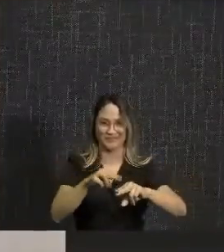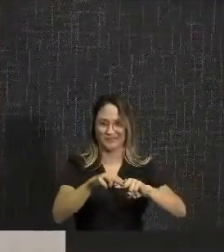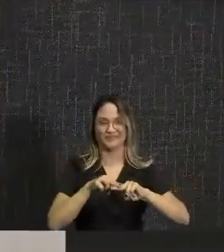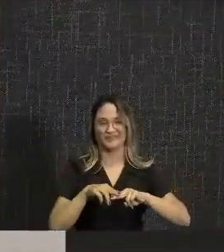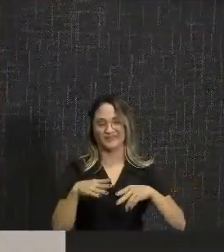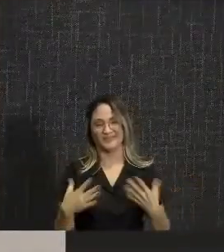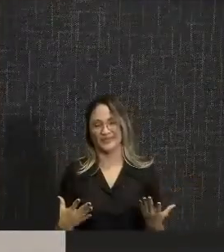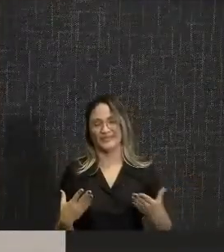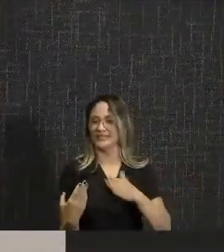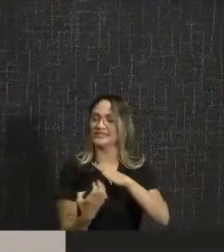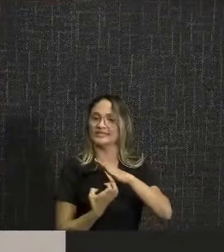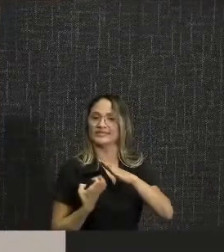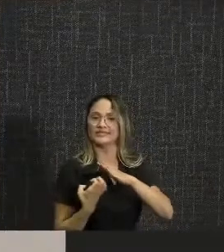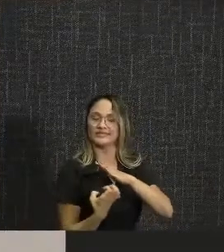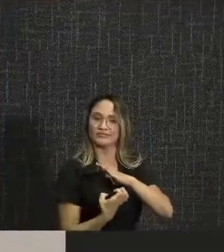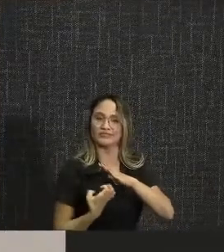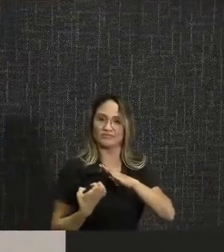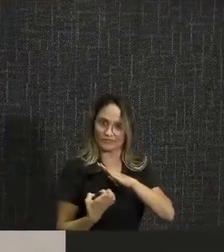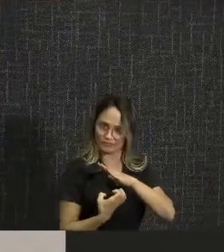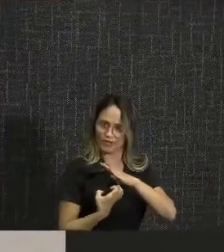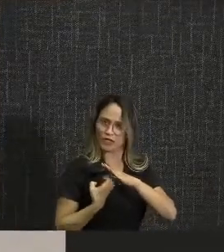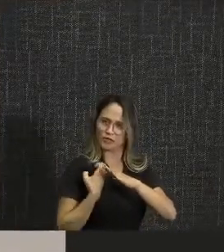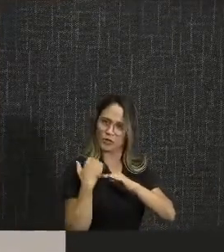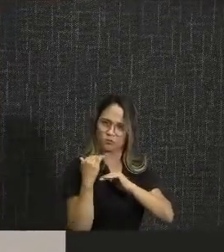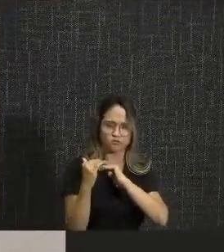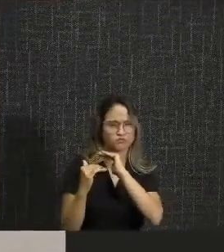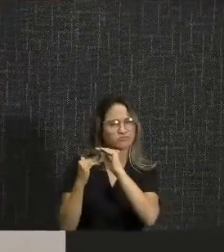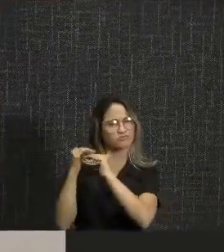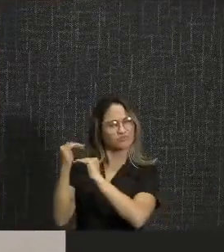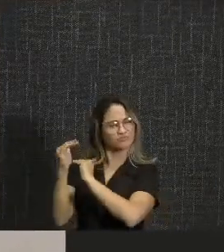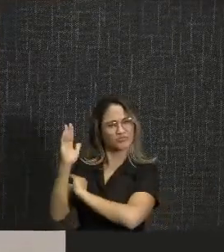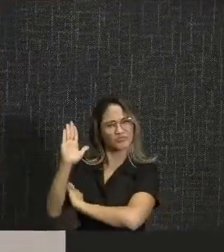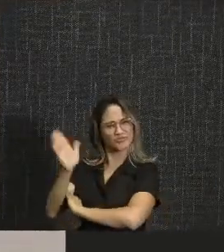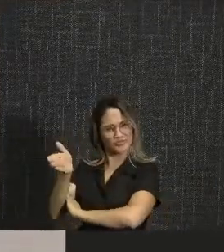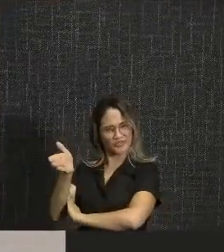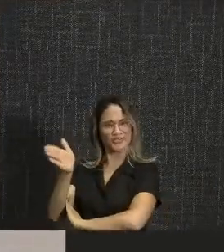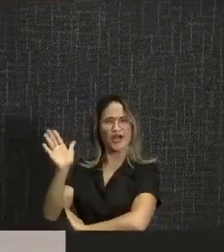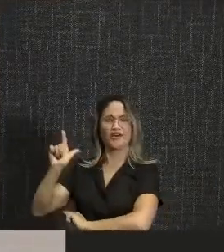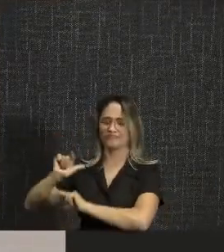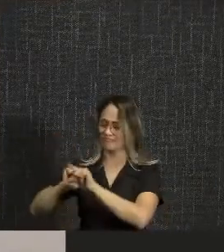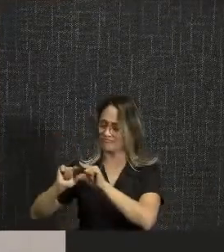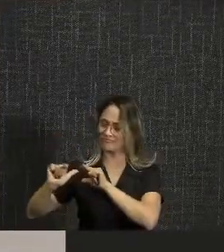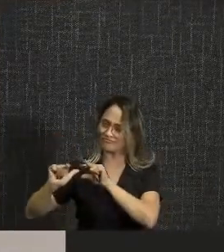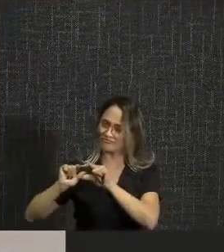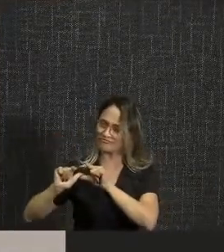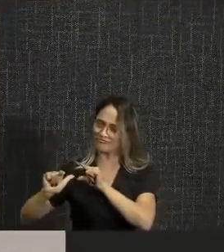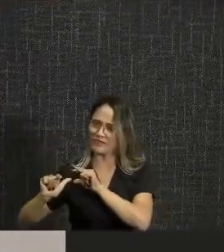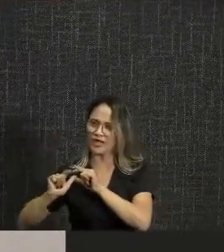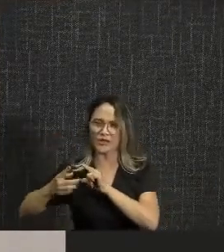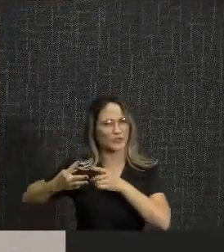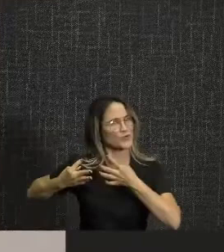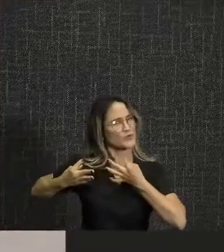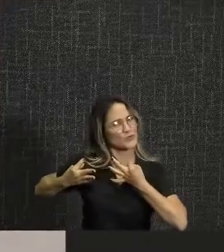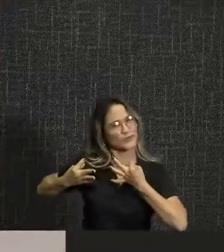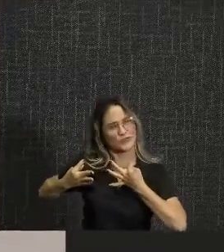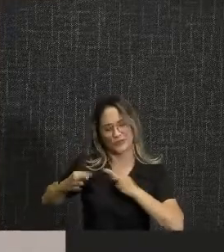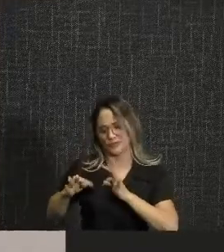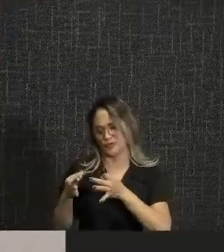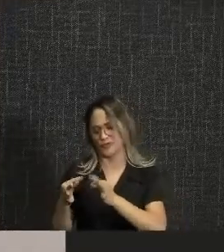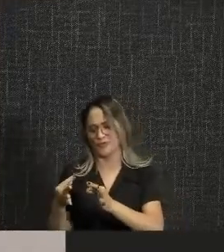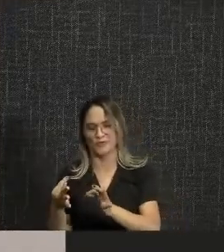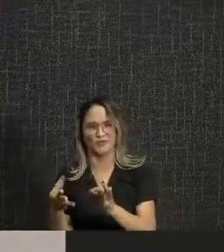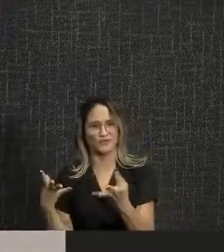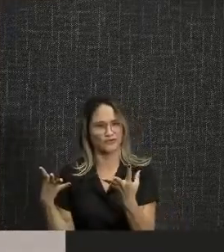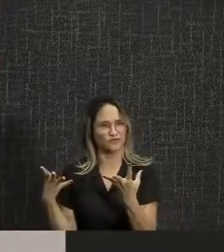as empresas com grande produtividade já estão trabalhando com técnicas de big data,